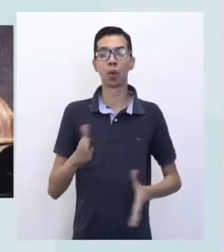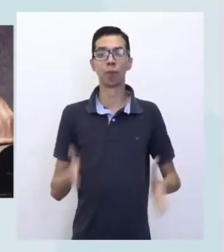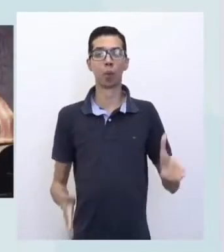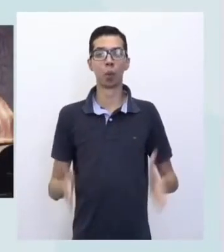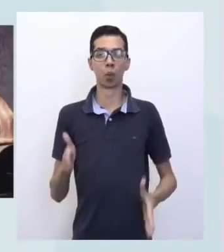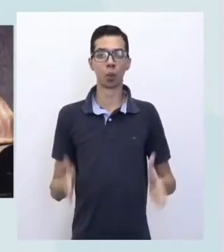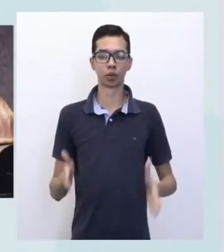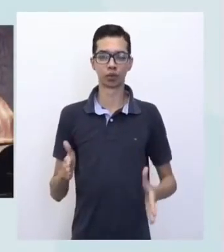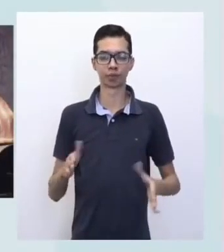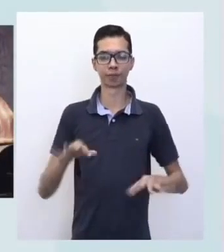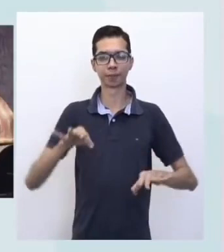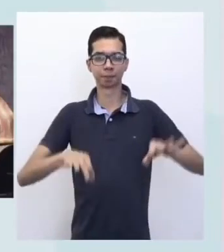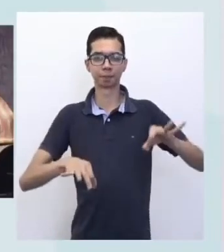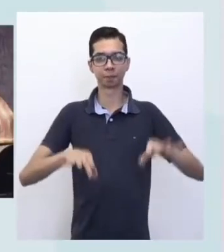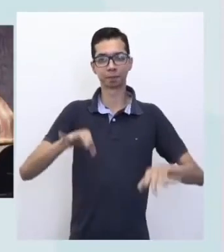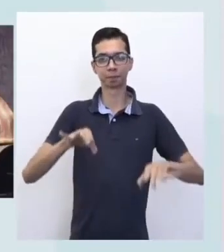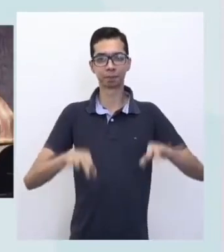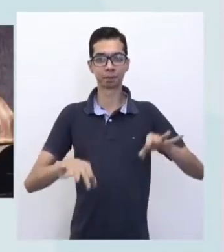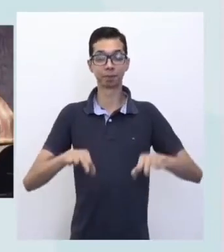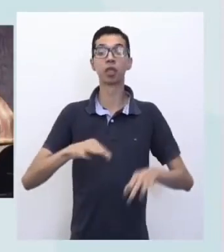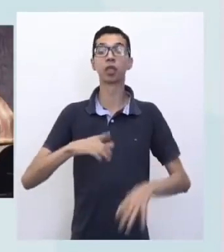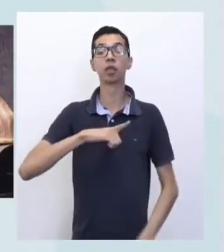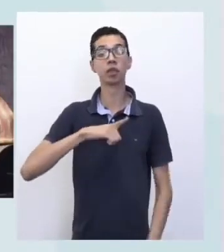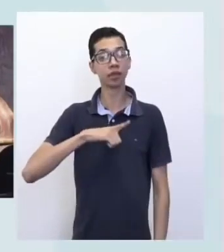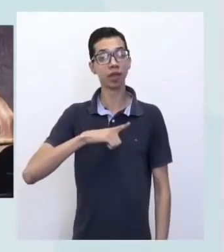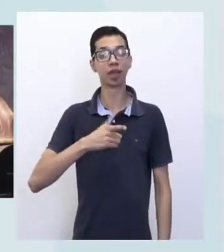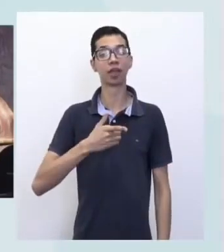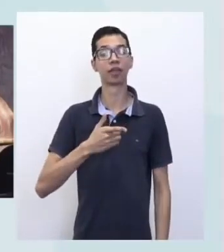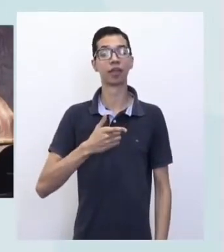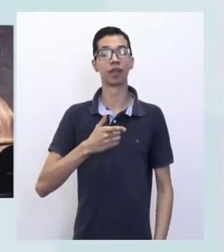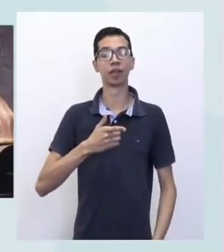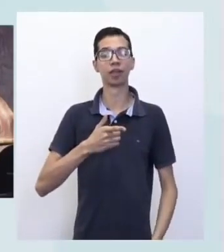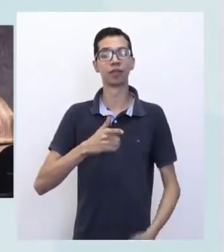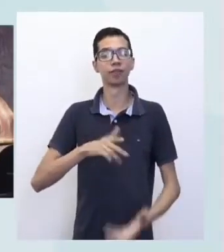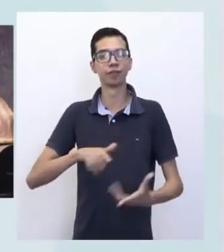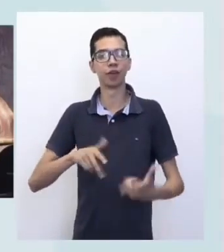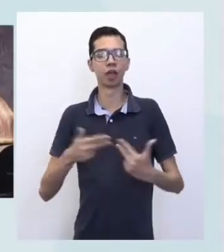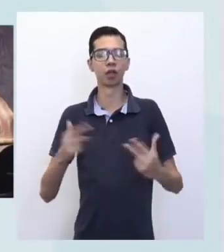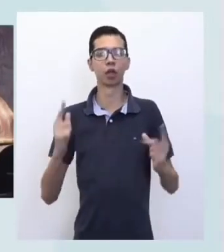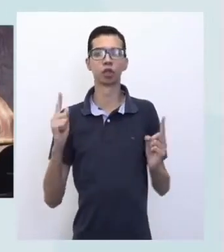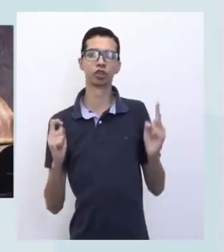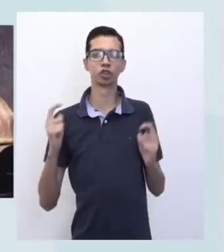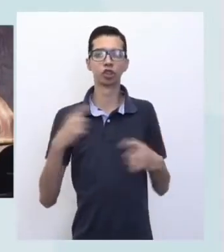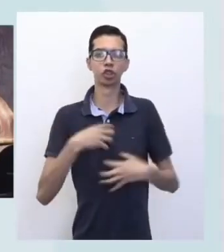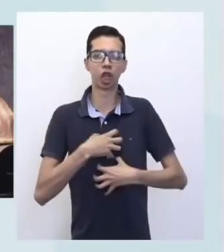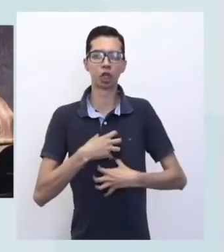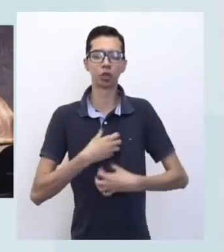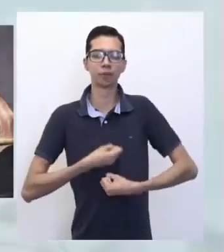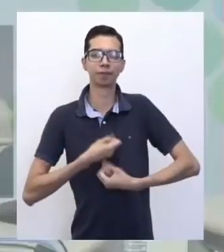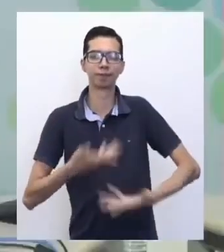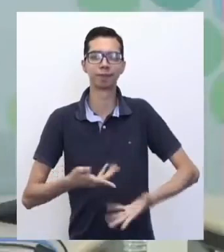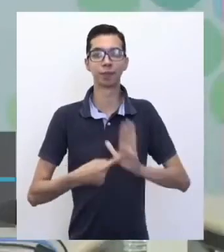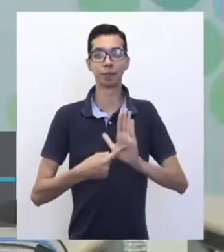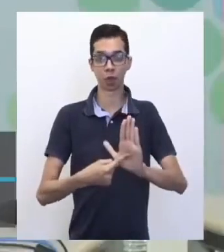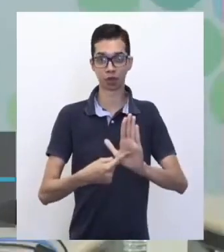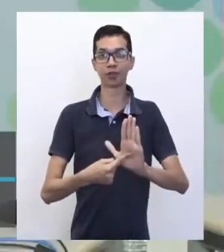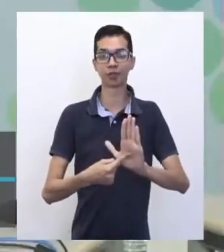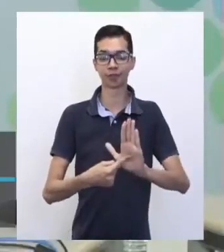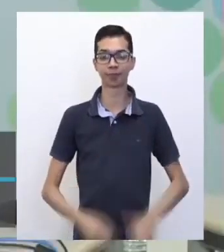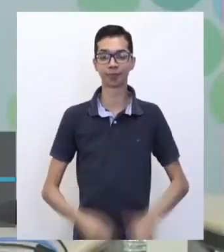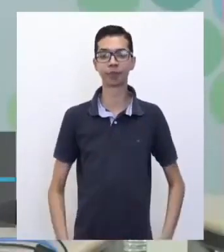usados com mais ênfase, com gestos e ações, suprimindo, em parte, a pronunciação de palavras. Poxa vida, professor,